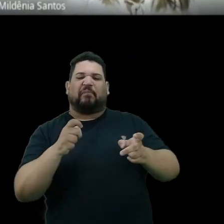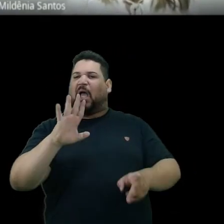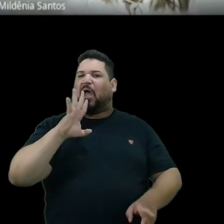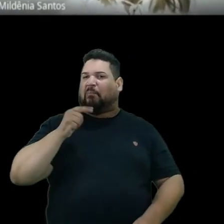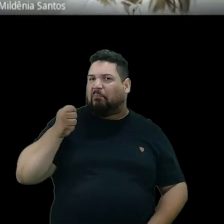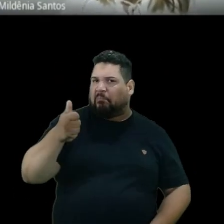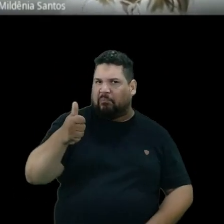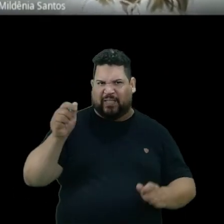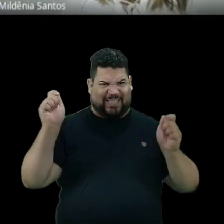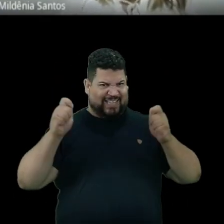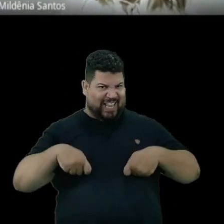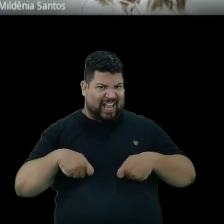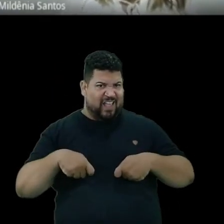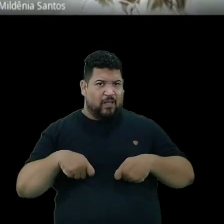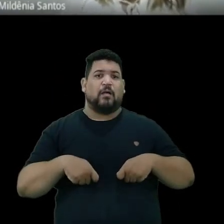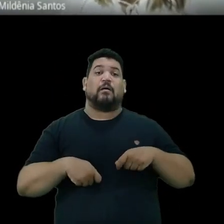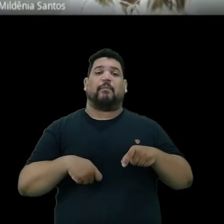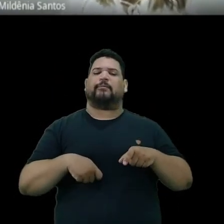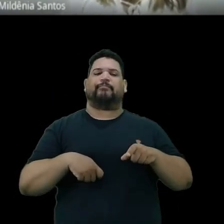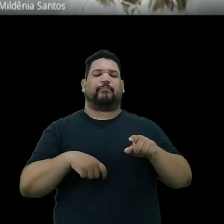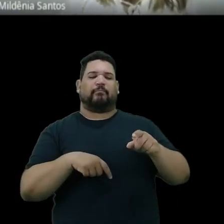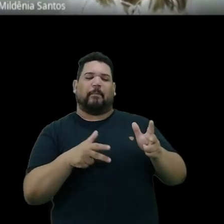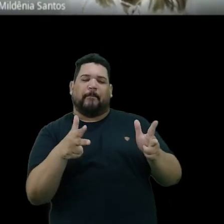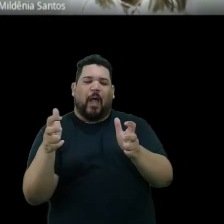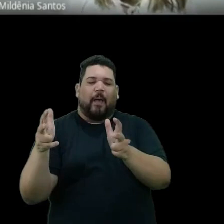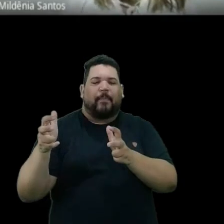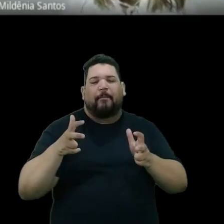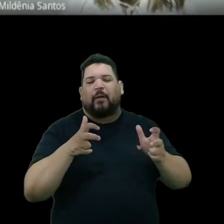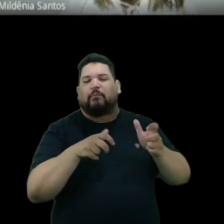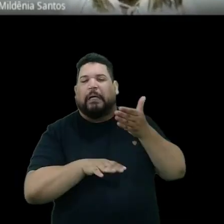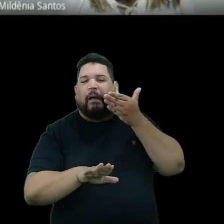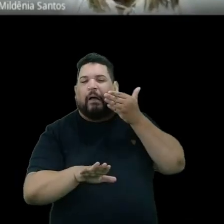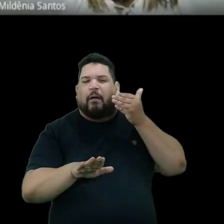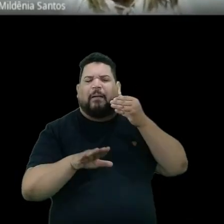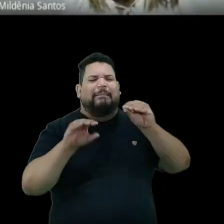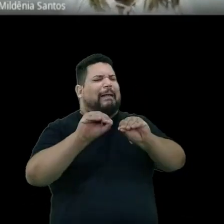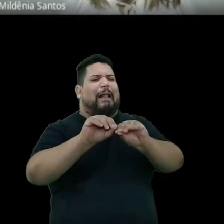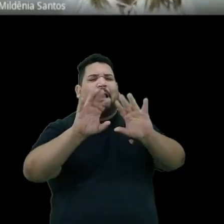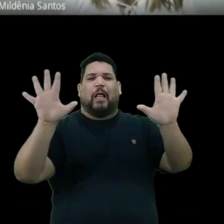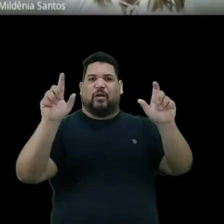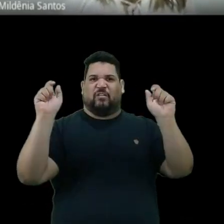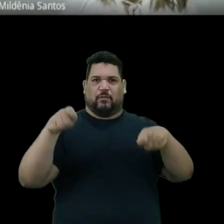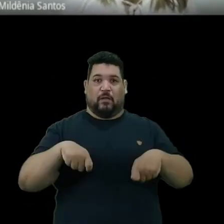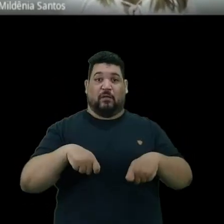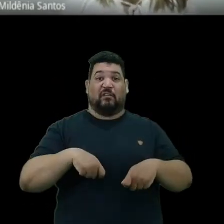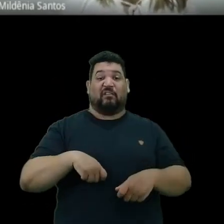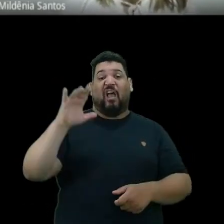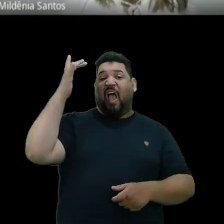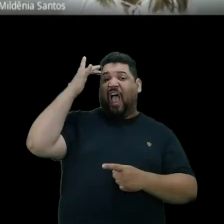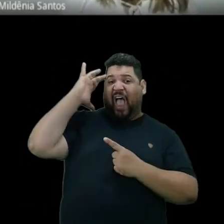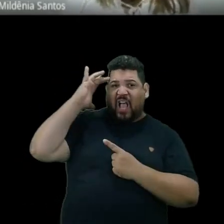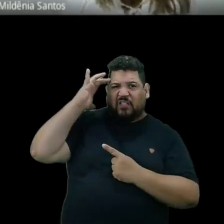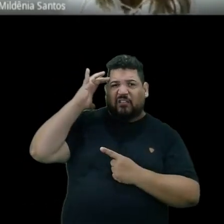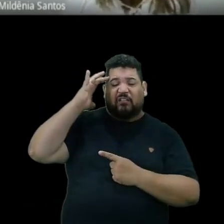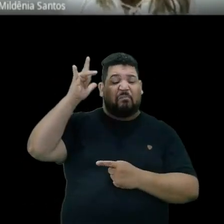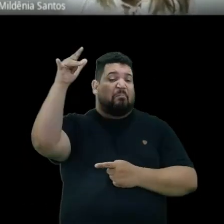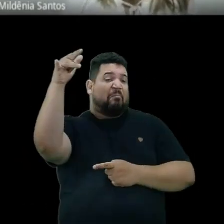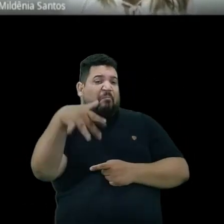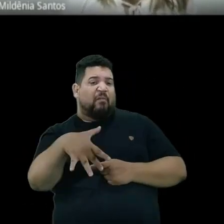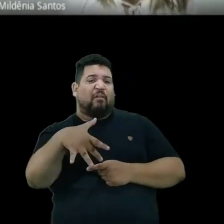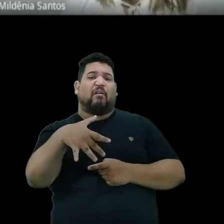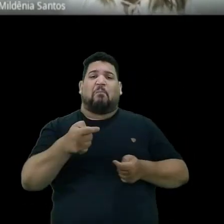os sinais são muito claros, né? A gente não é por achismo, é por questões de atraso